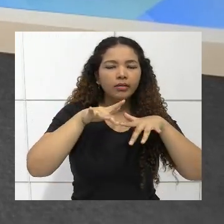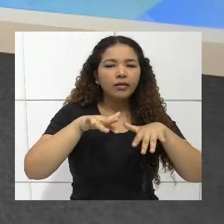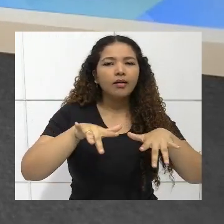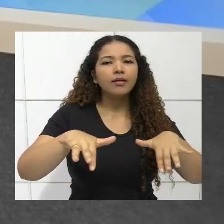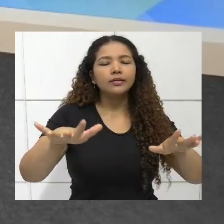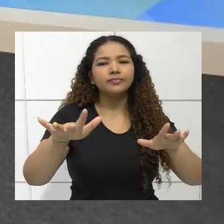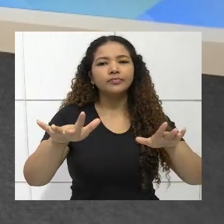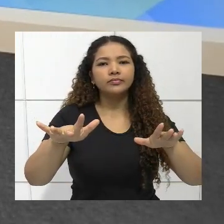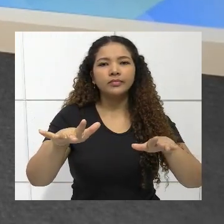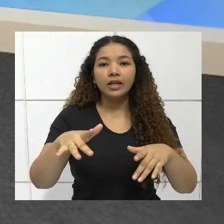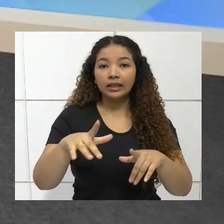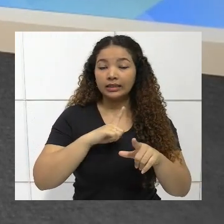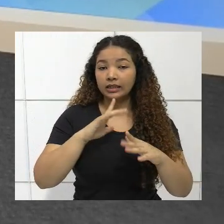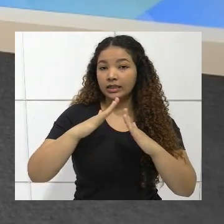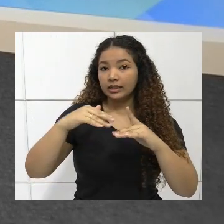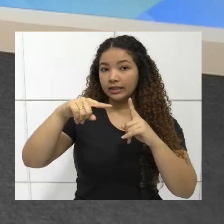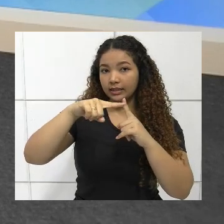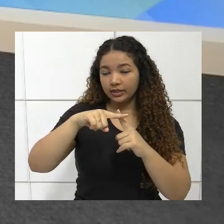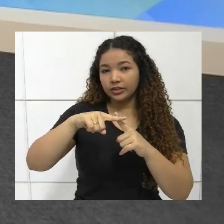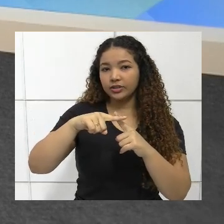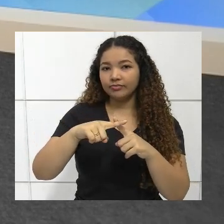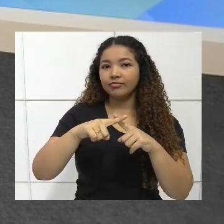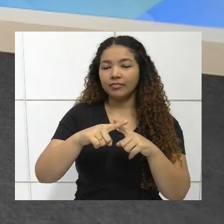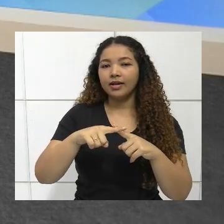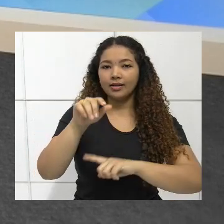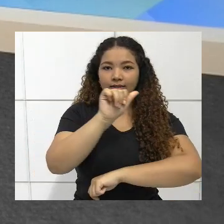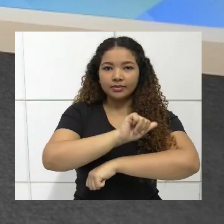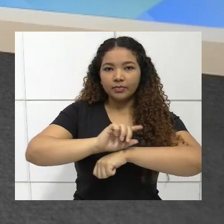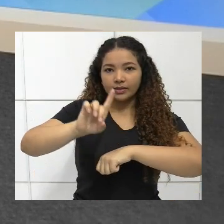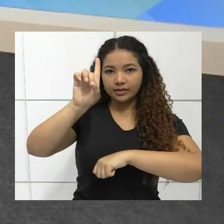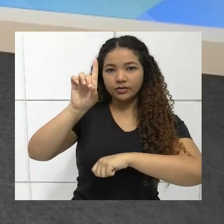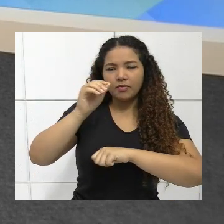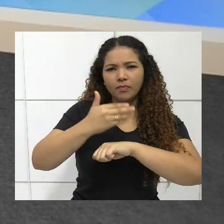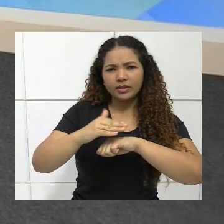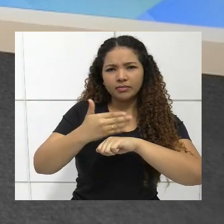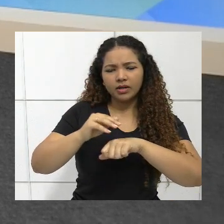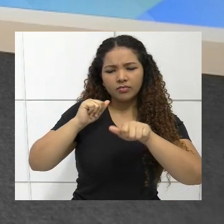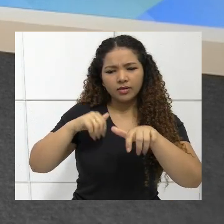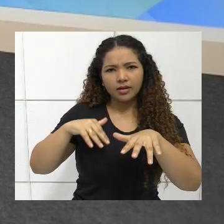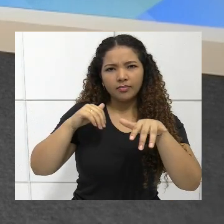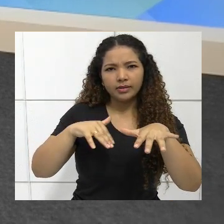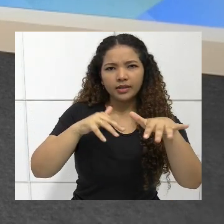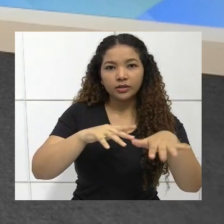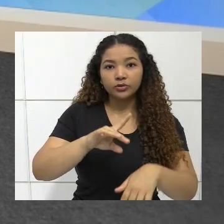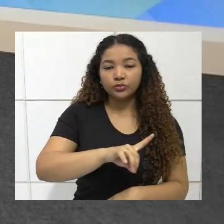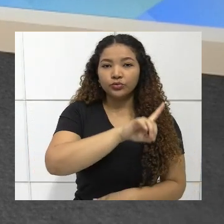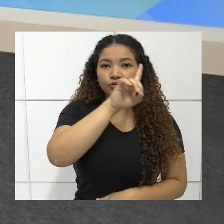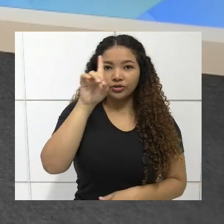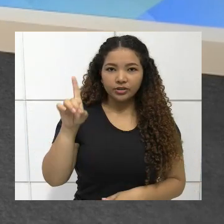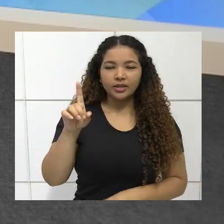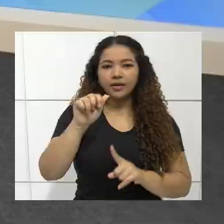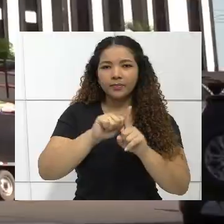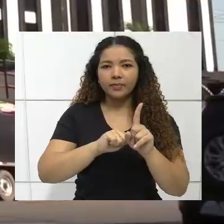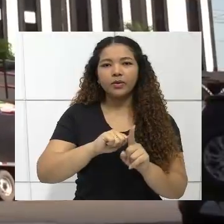as mulheres da Igreja Assembleia de Deus participaram de uma caminhada alusiva a este dia. Veja só.